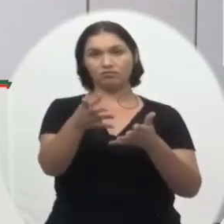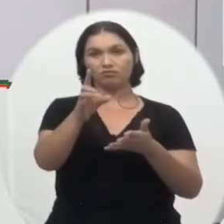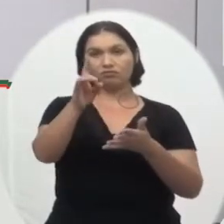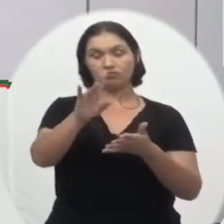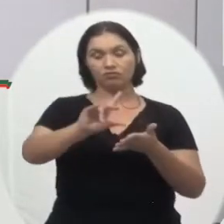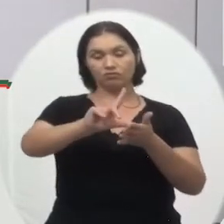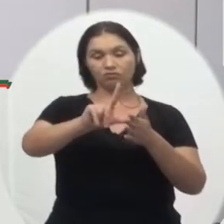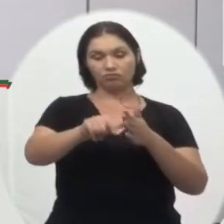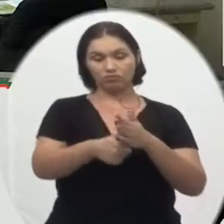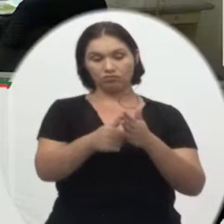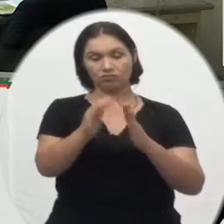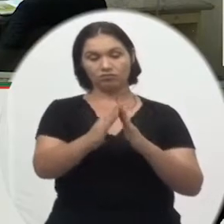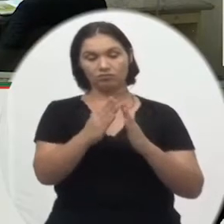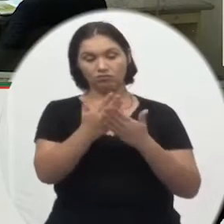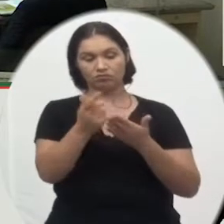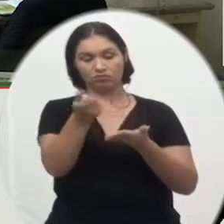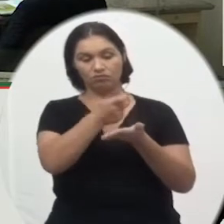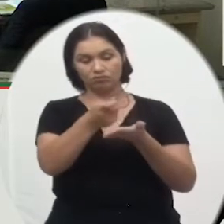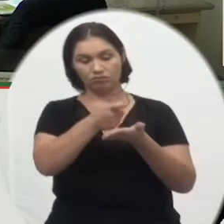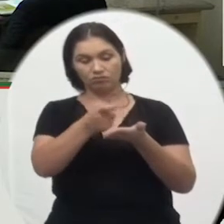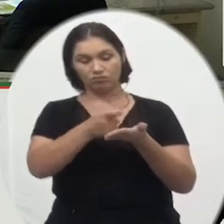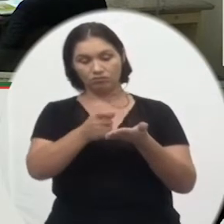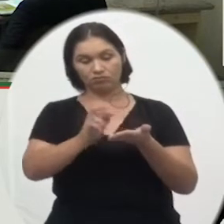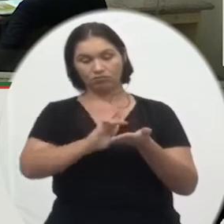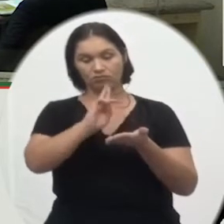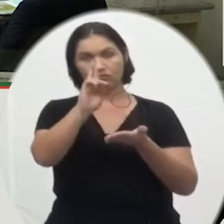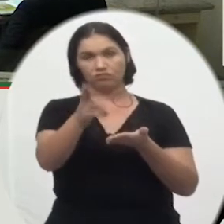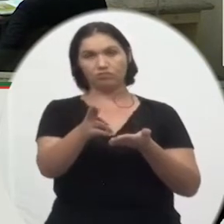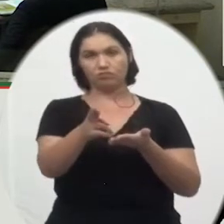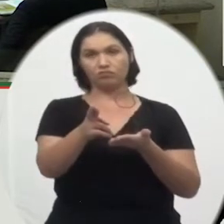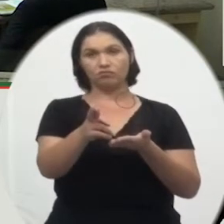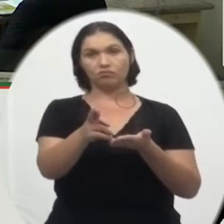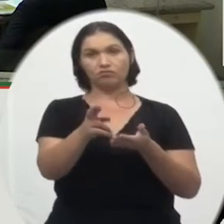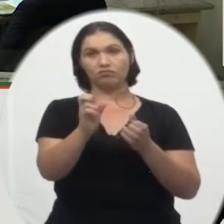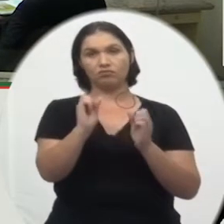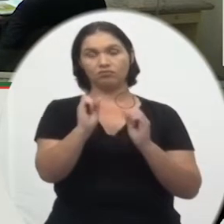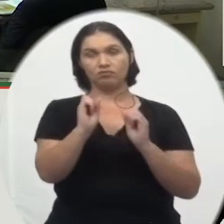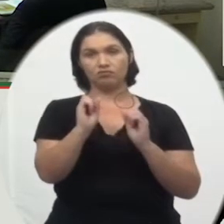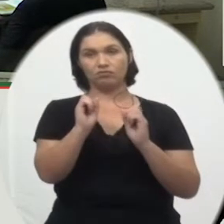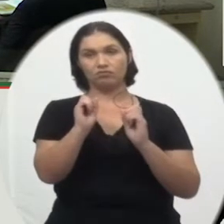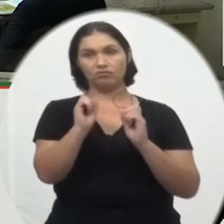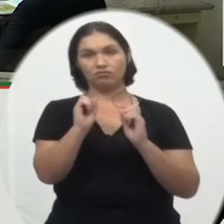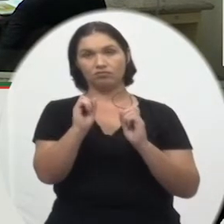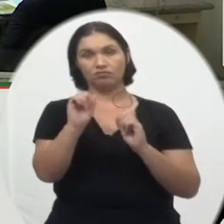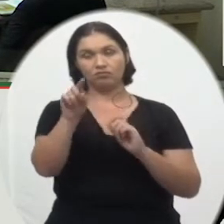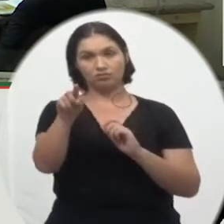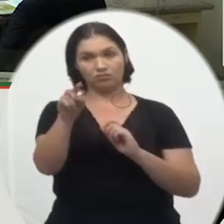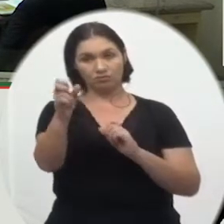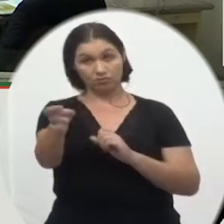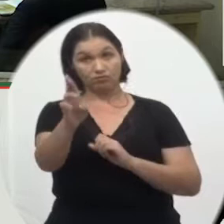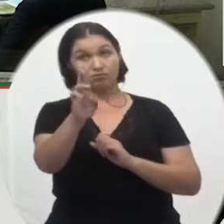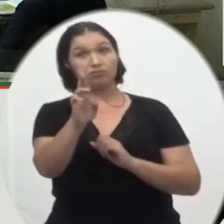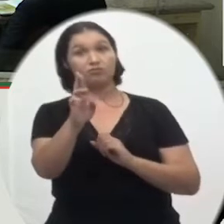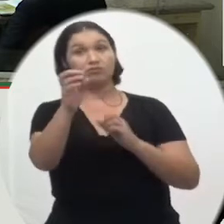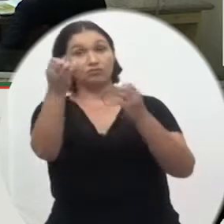Escrito, né? Por isso poderá ser feito outro debate. Finalizado. Se é assim que o senhor diz.